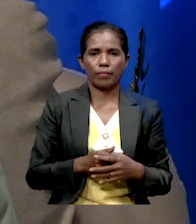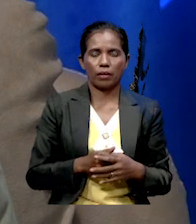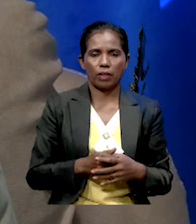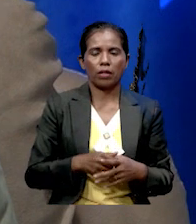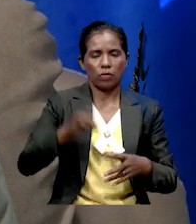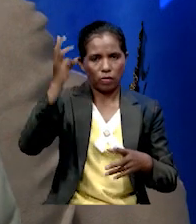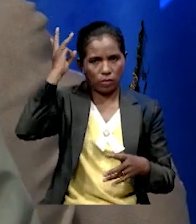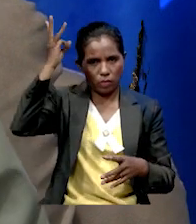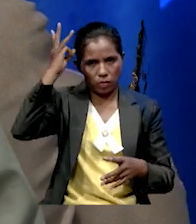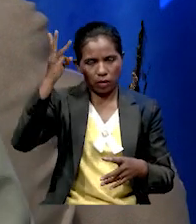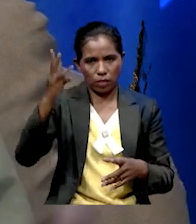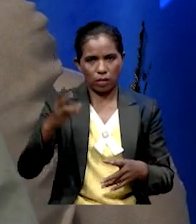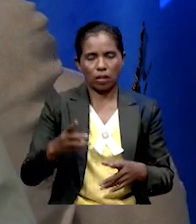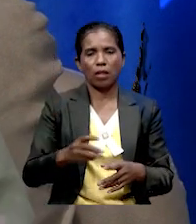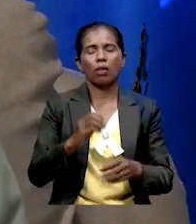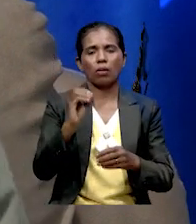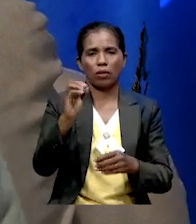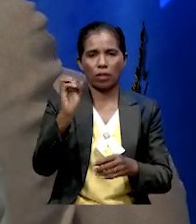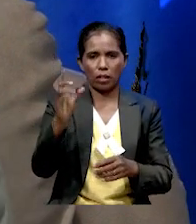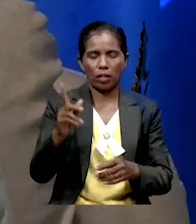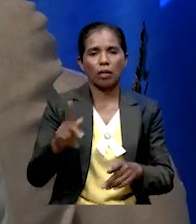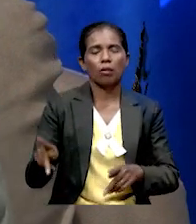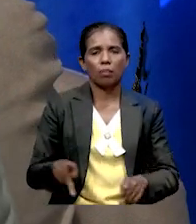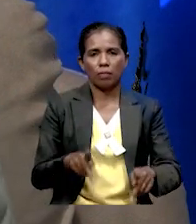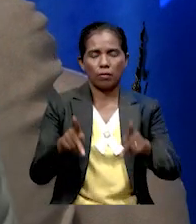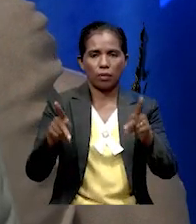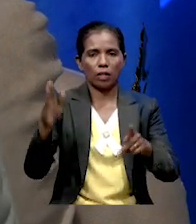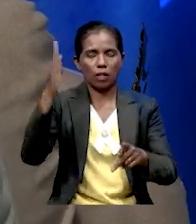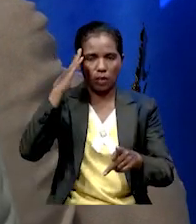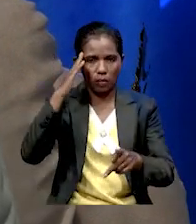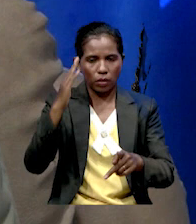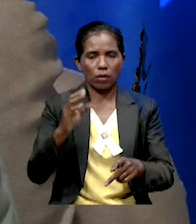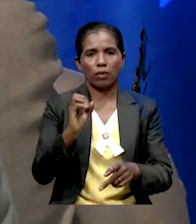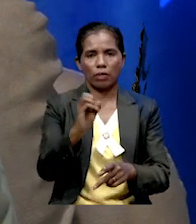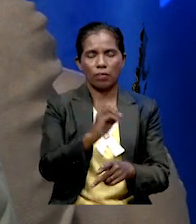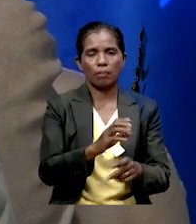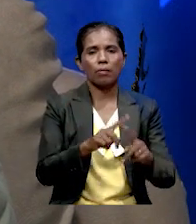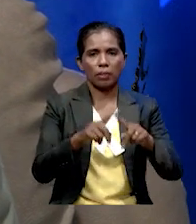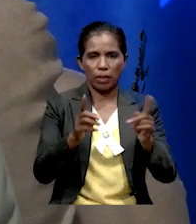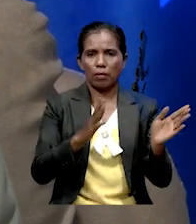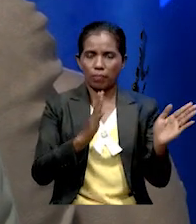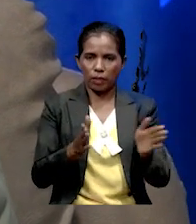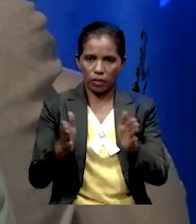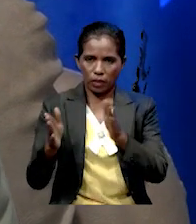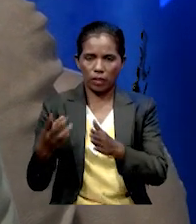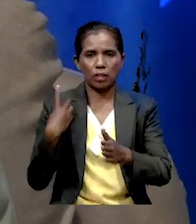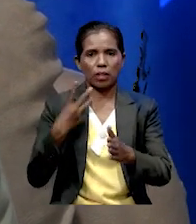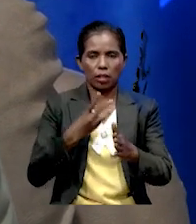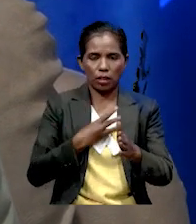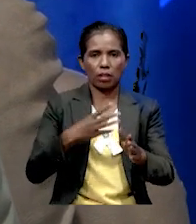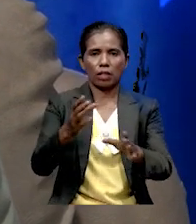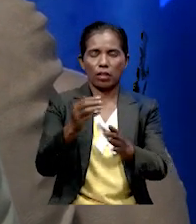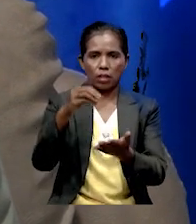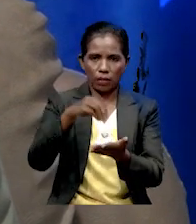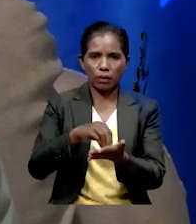dúvidas da nene público nenhuma anuin, mas se é processo norma processual neve ita adopta,